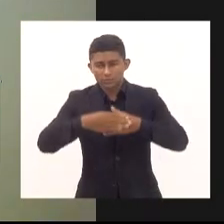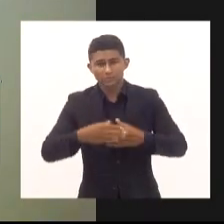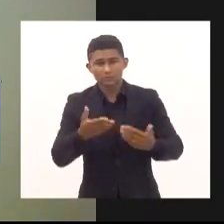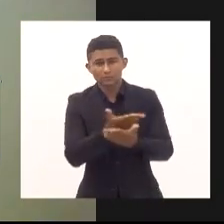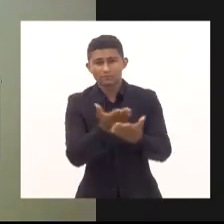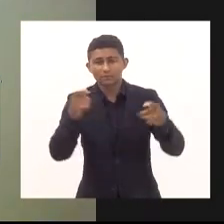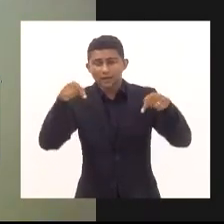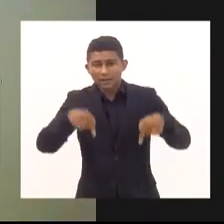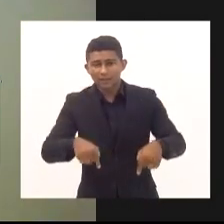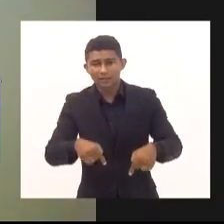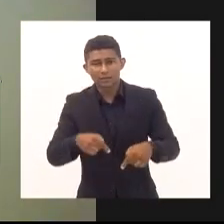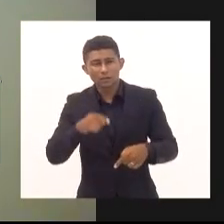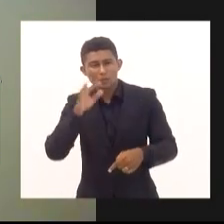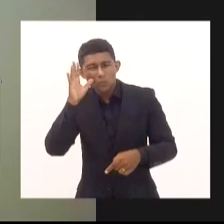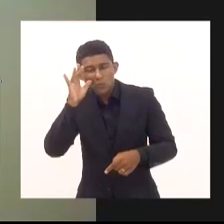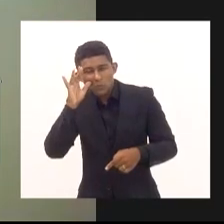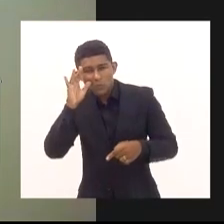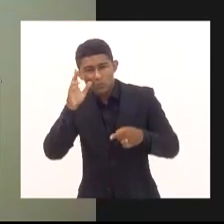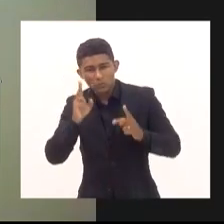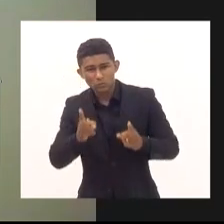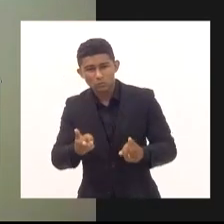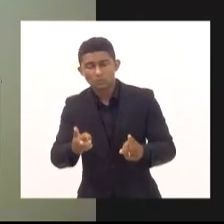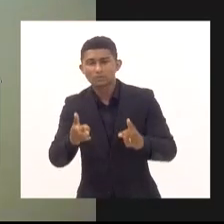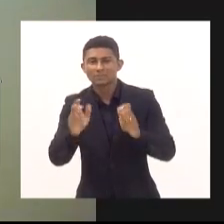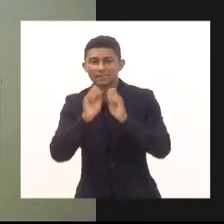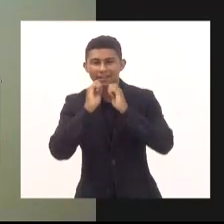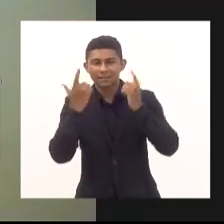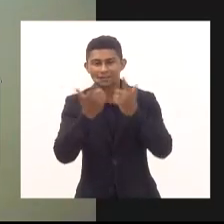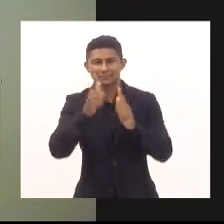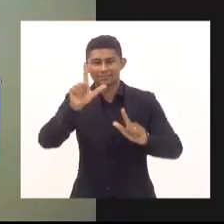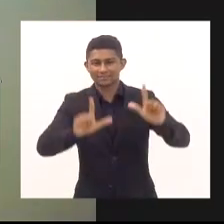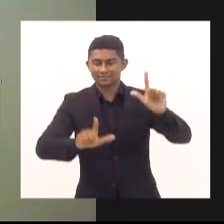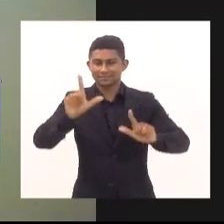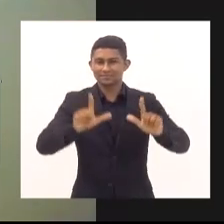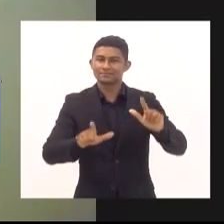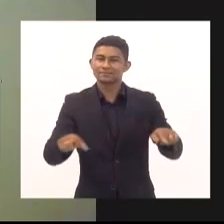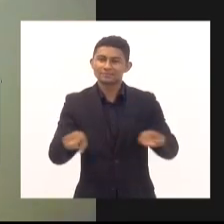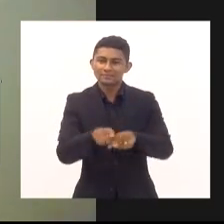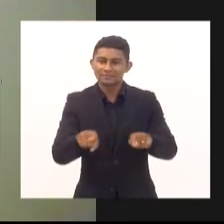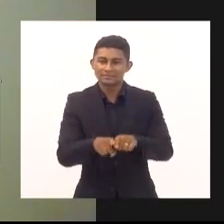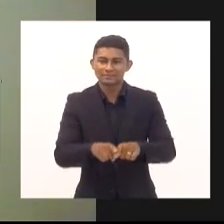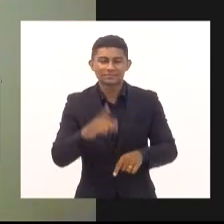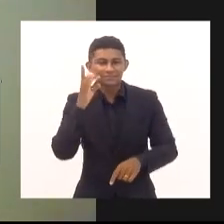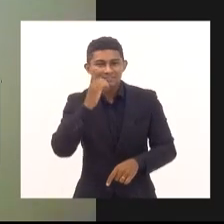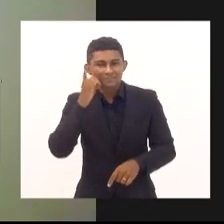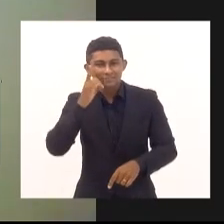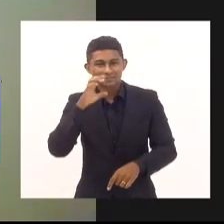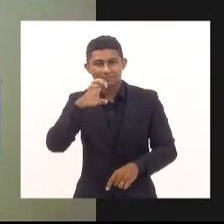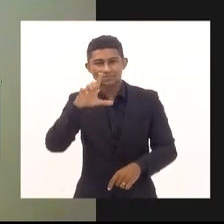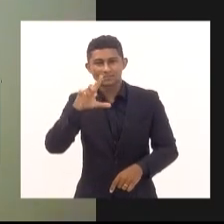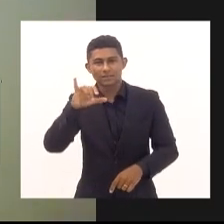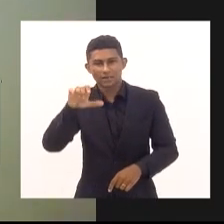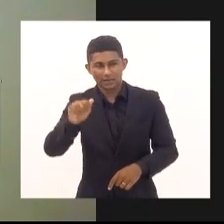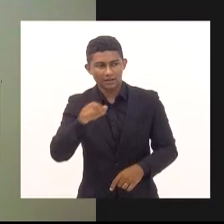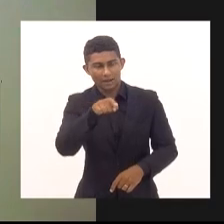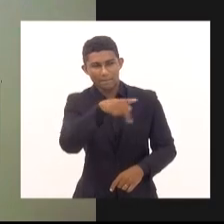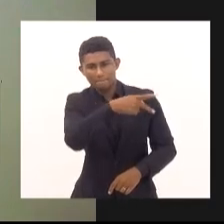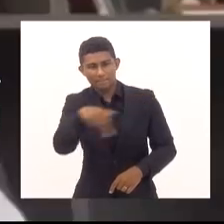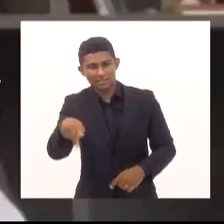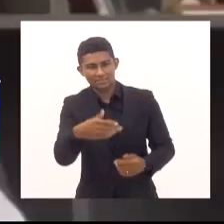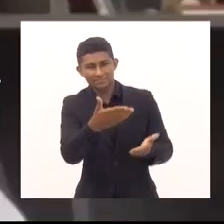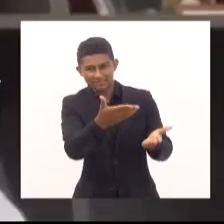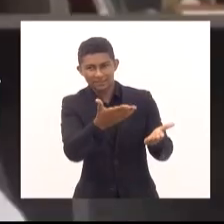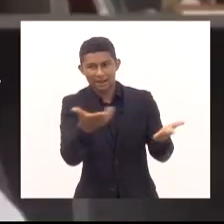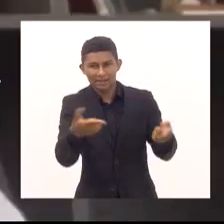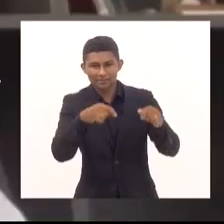nos acompanham aqui, deputado, não só pela TV Alerge, mas também... deputada Cega Jordão, que preside esse momento